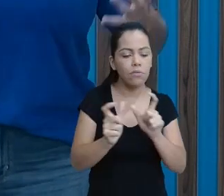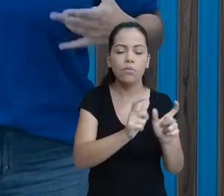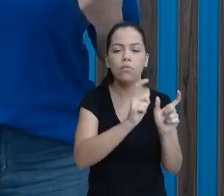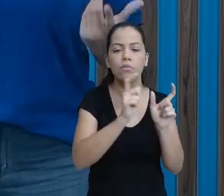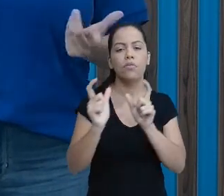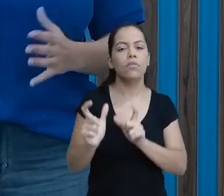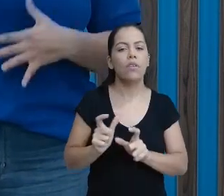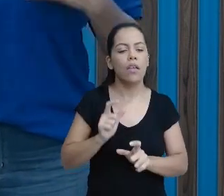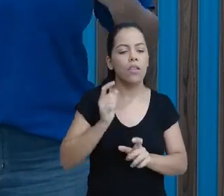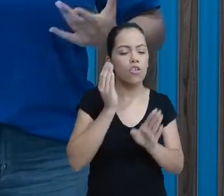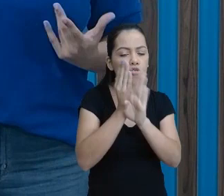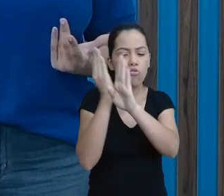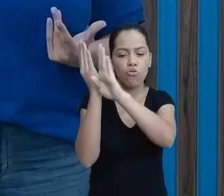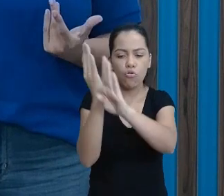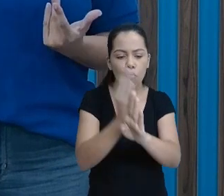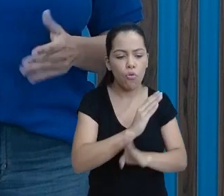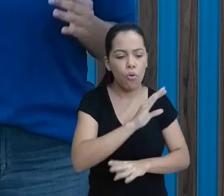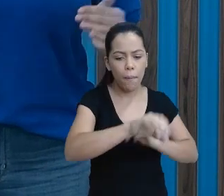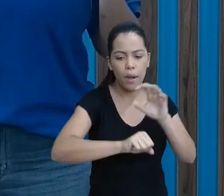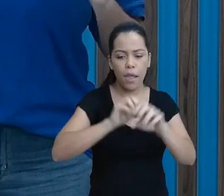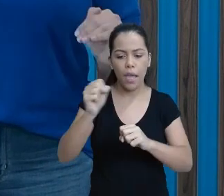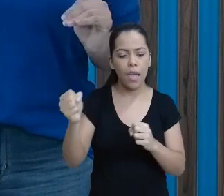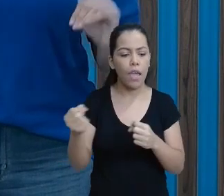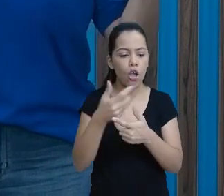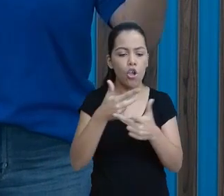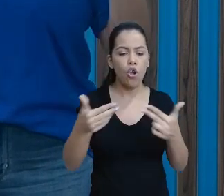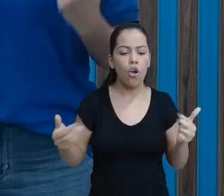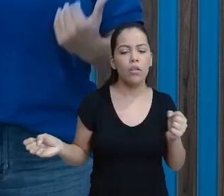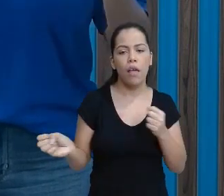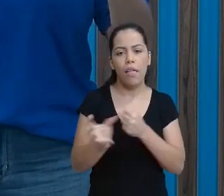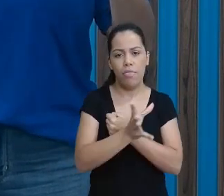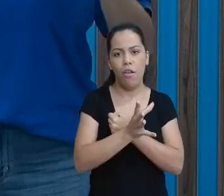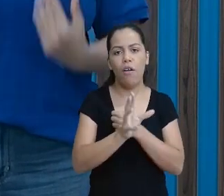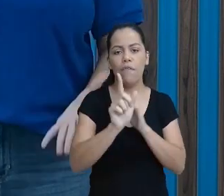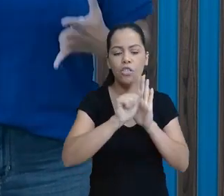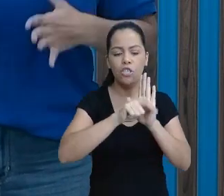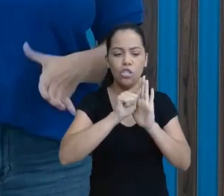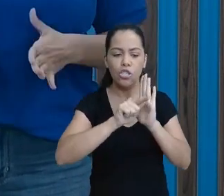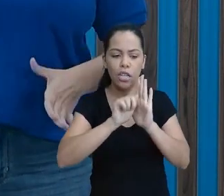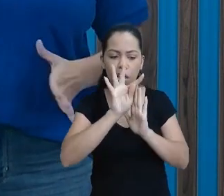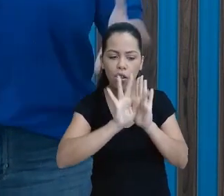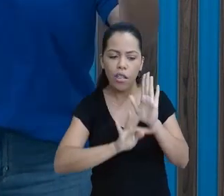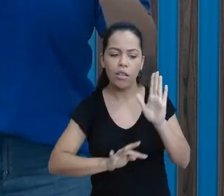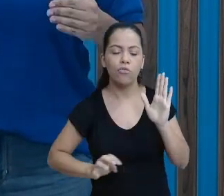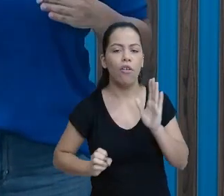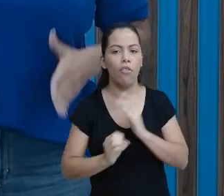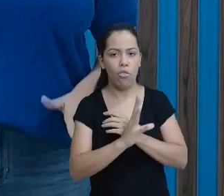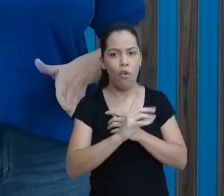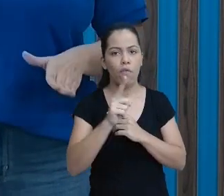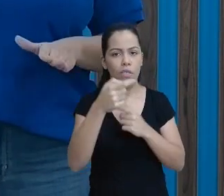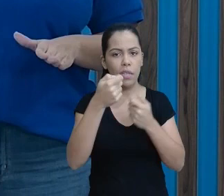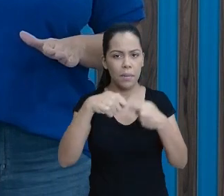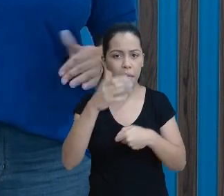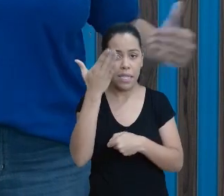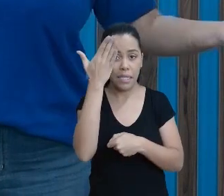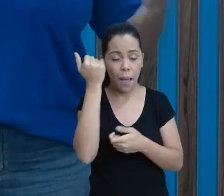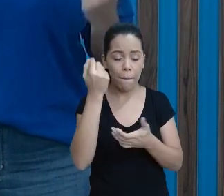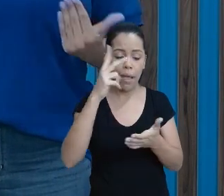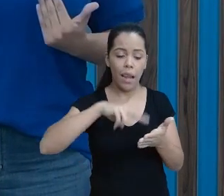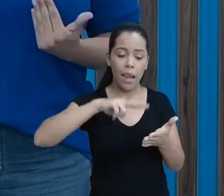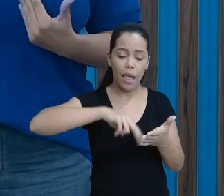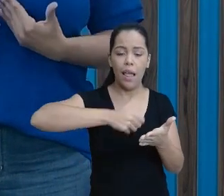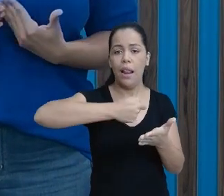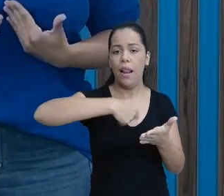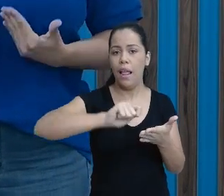descobrir coisas novas e gêneros novos. É importante. Vocês precisam saber escrever e ler bem para